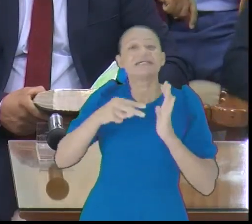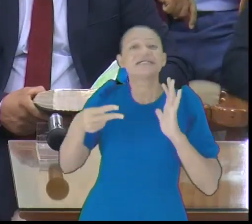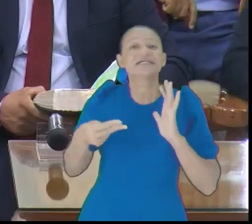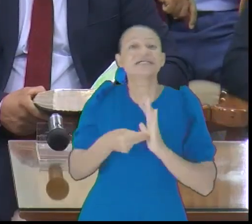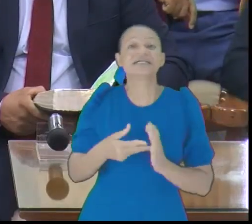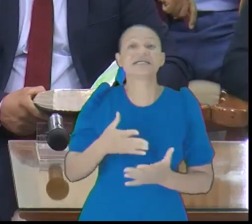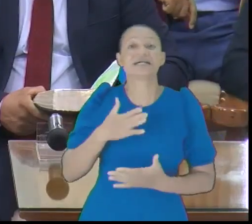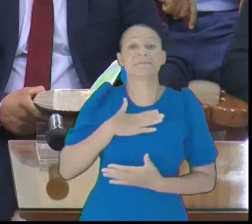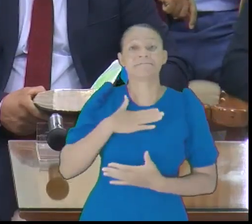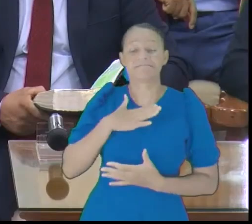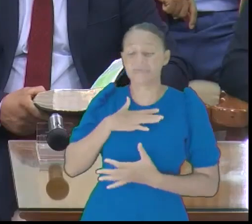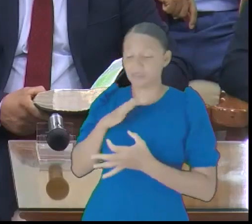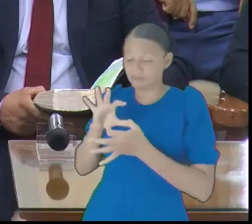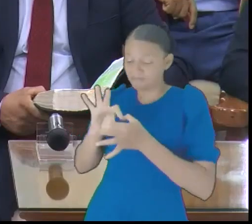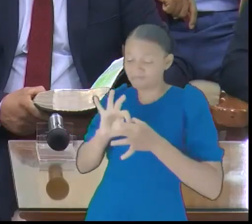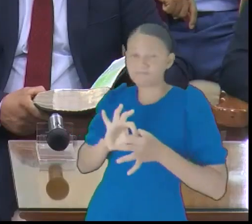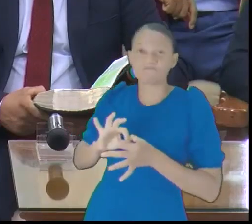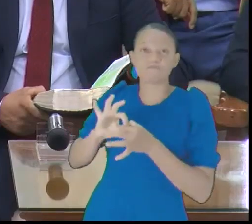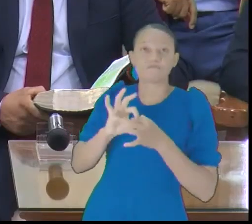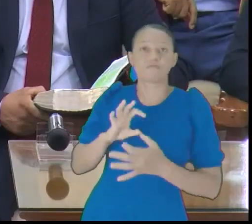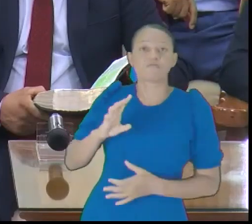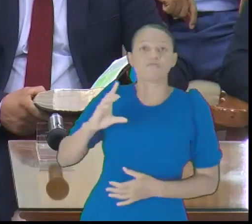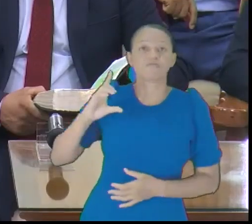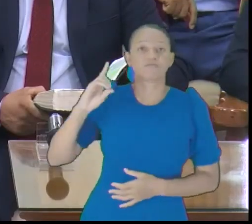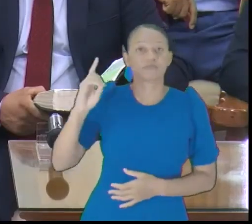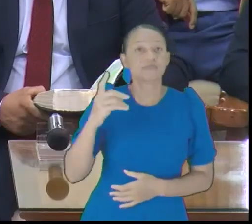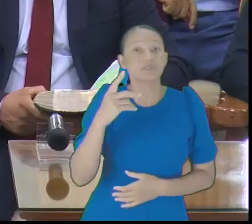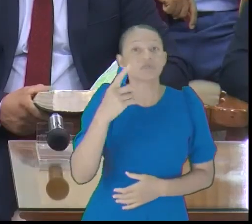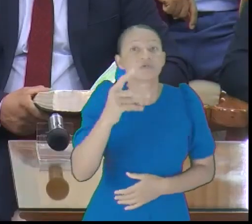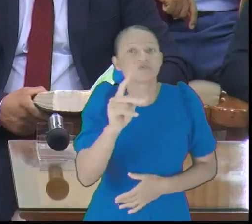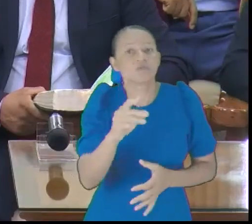representa a minha comunhão com Deus e a sua.